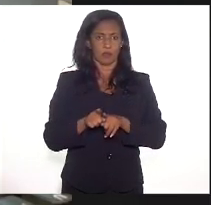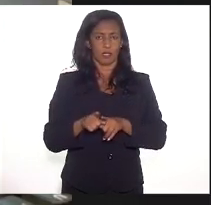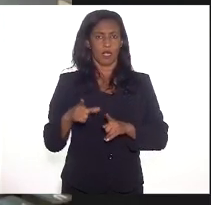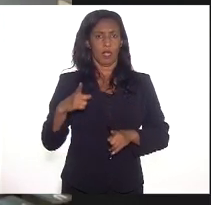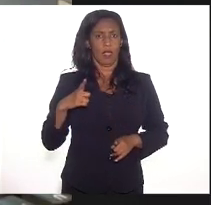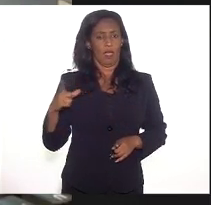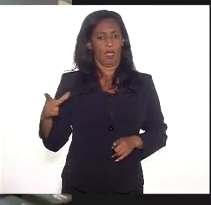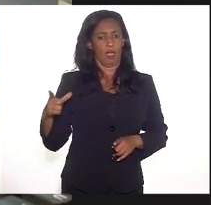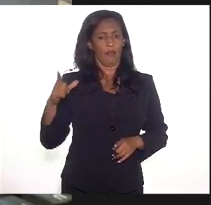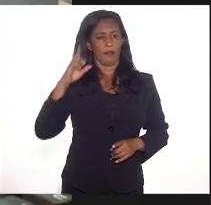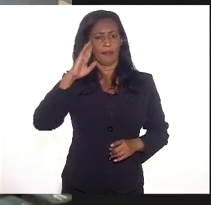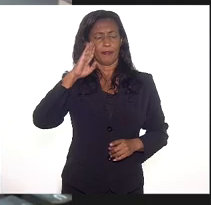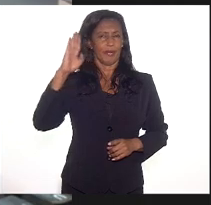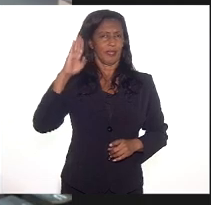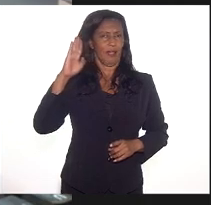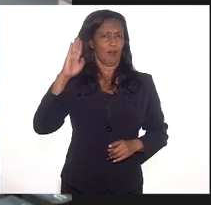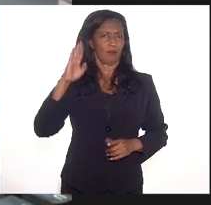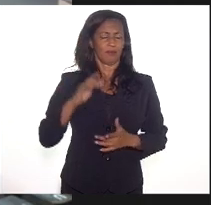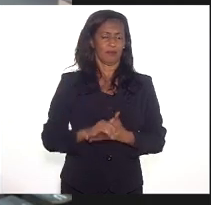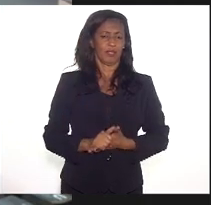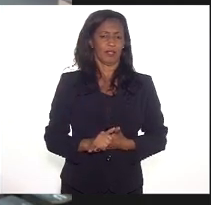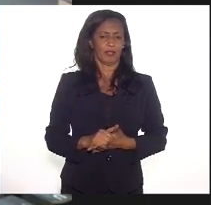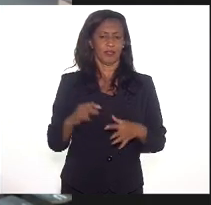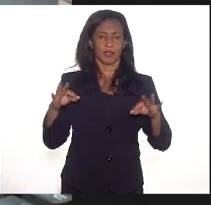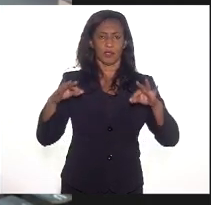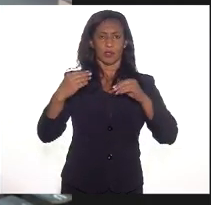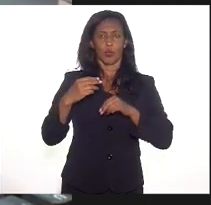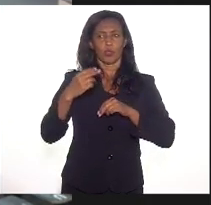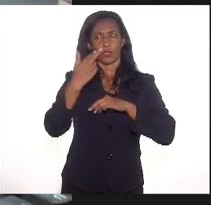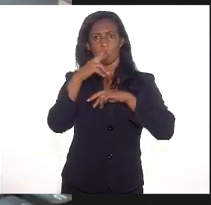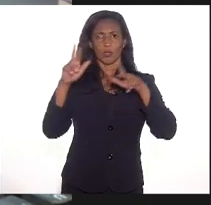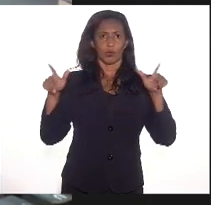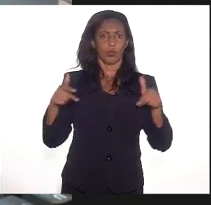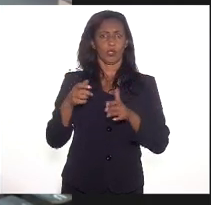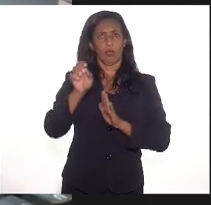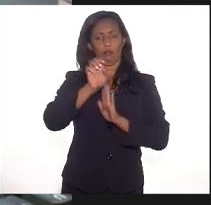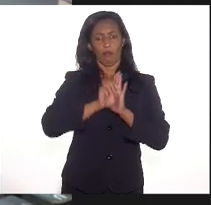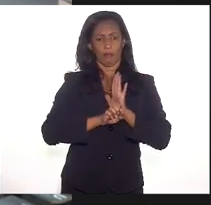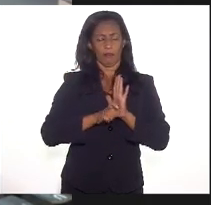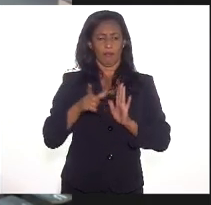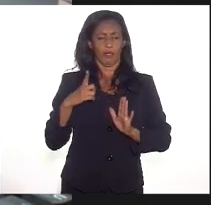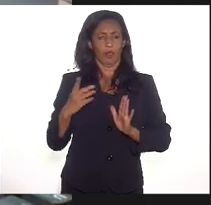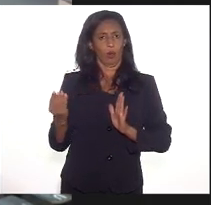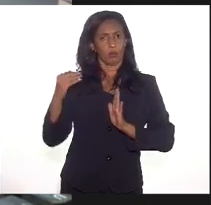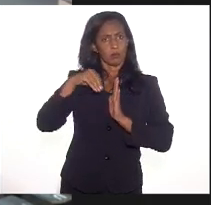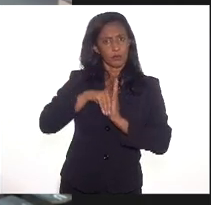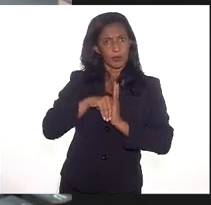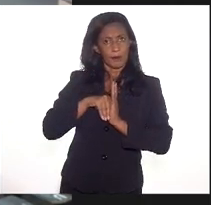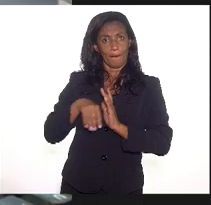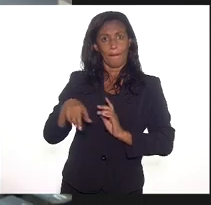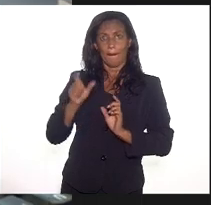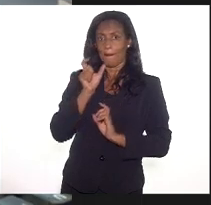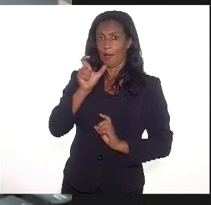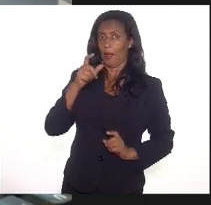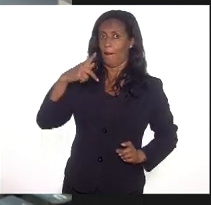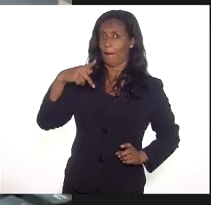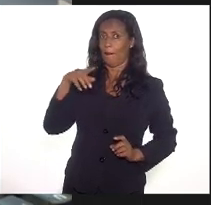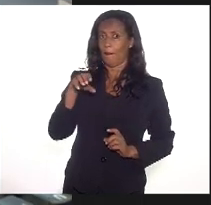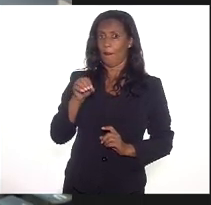ator aí, fundamental. Então, todas as outras emendas que incorporaram poderão, eu não achei